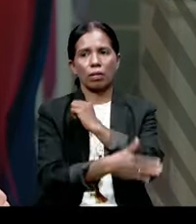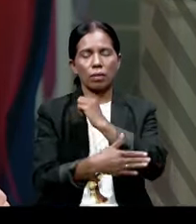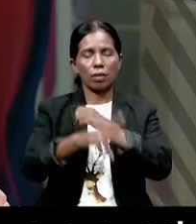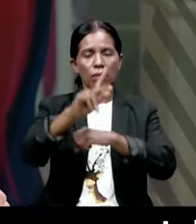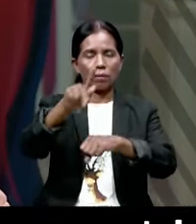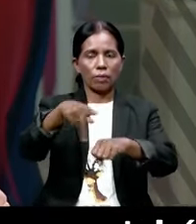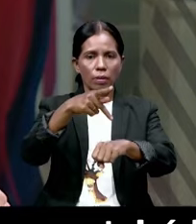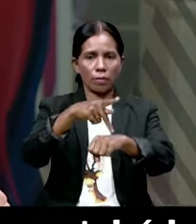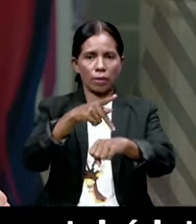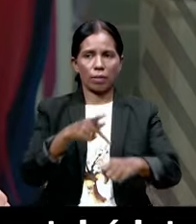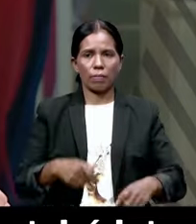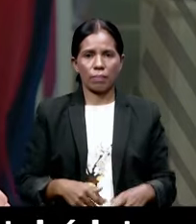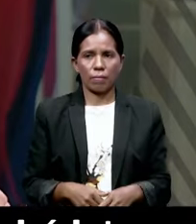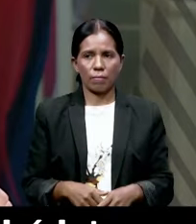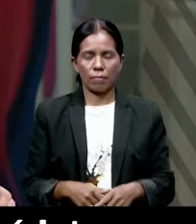Filipina.